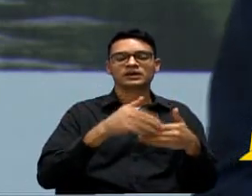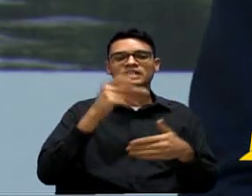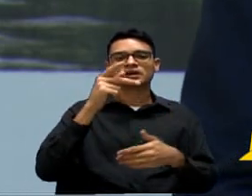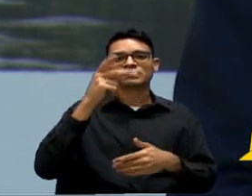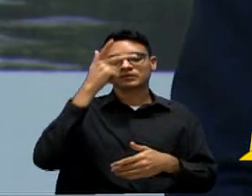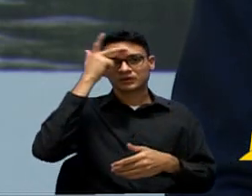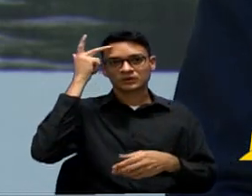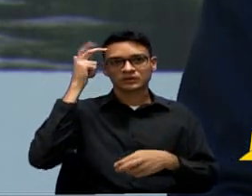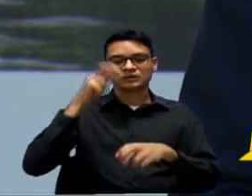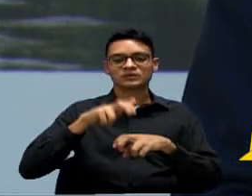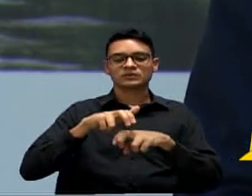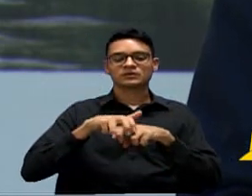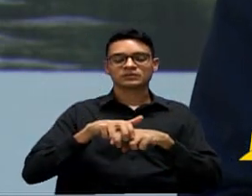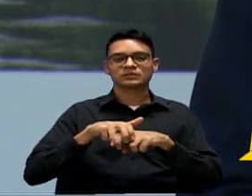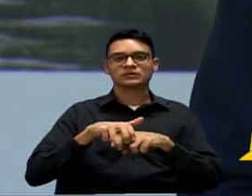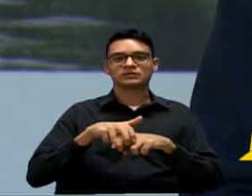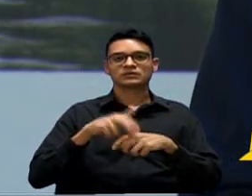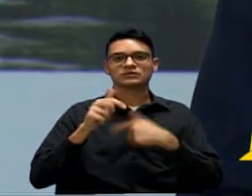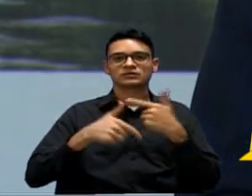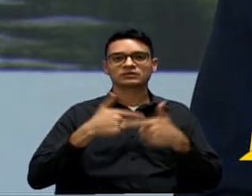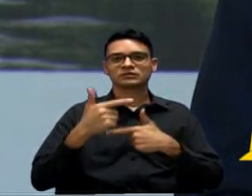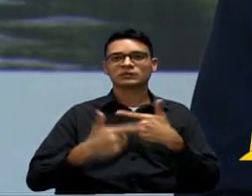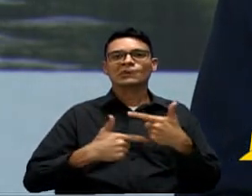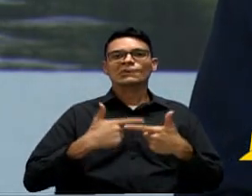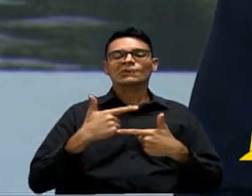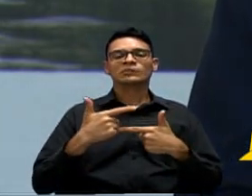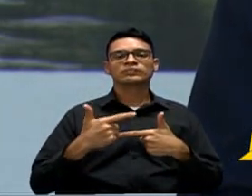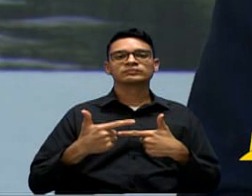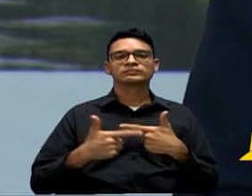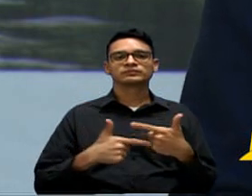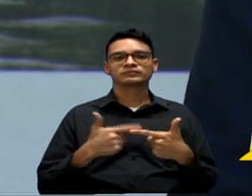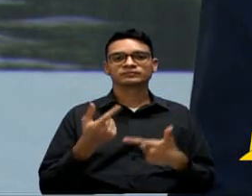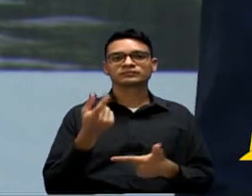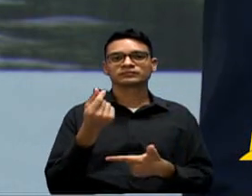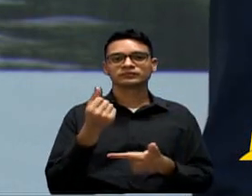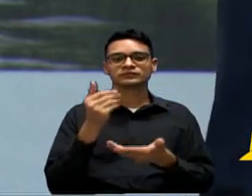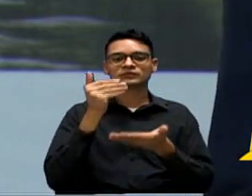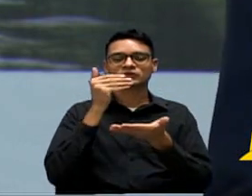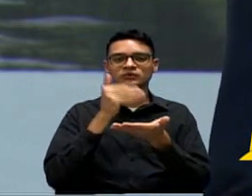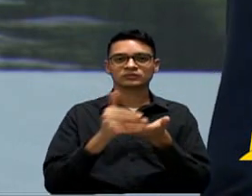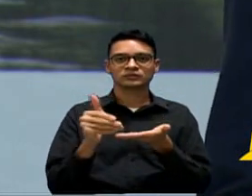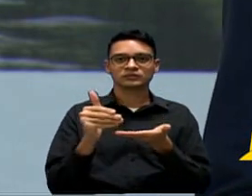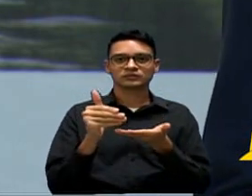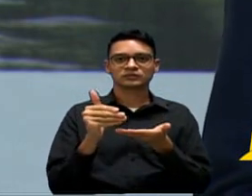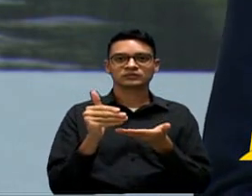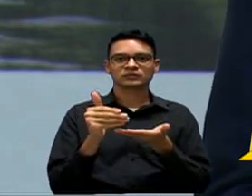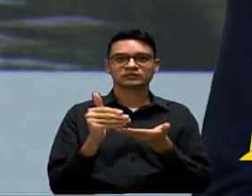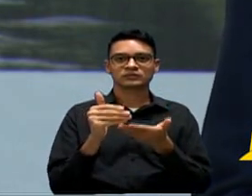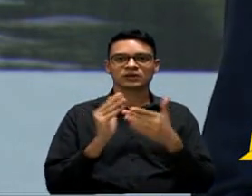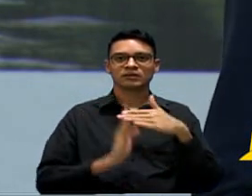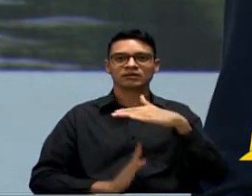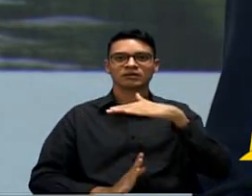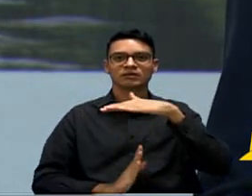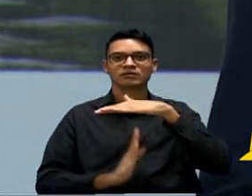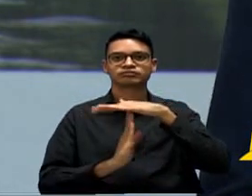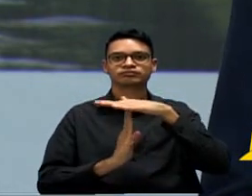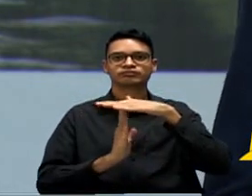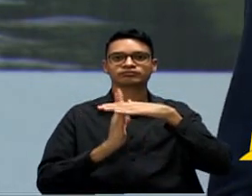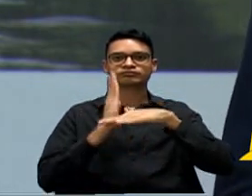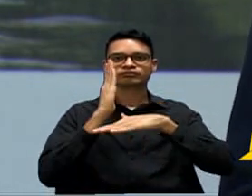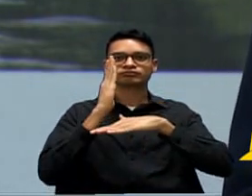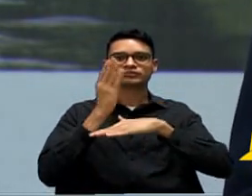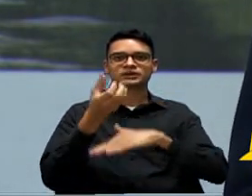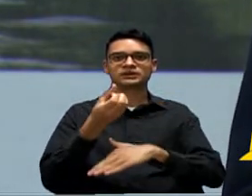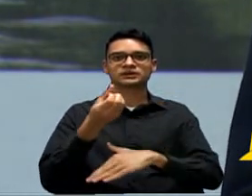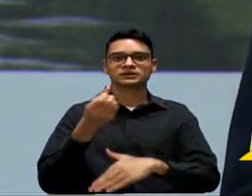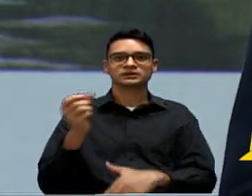remuneração que na sua. Hã? E salário inicial. Acima de 6 mil e